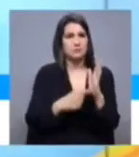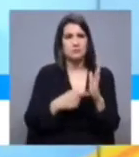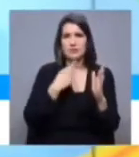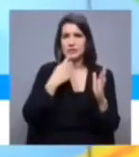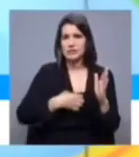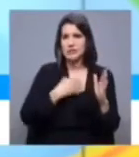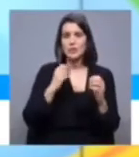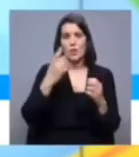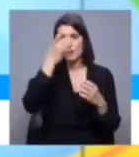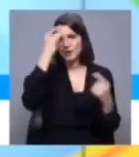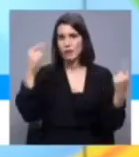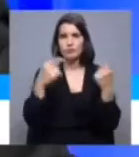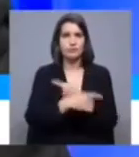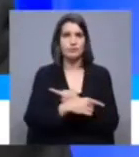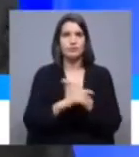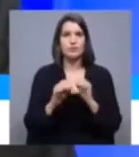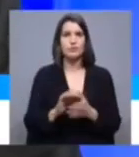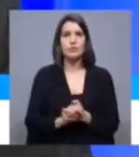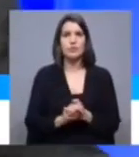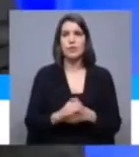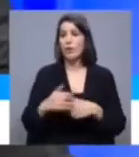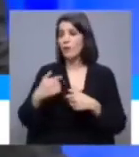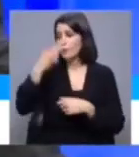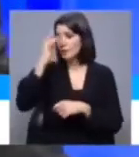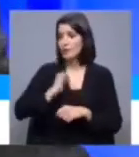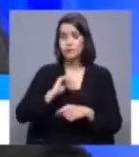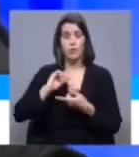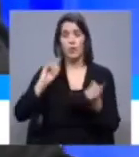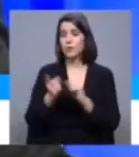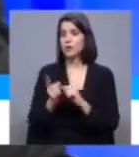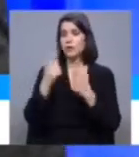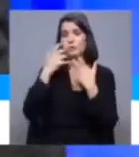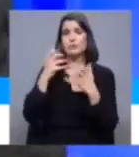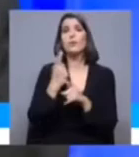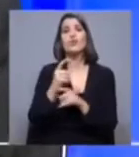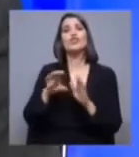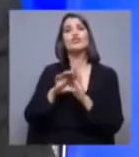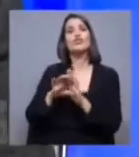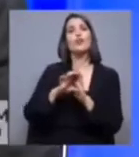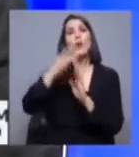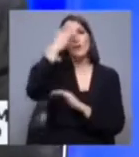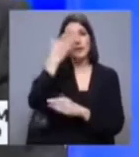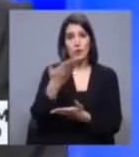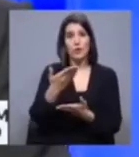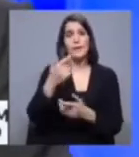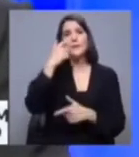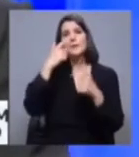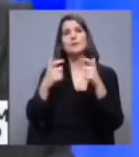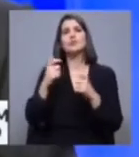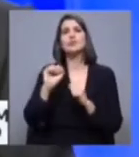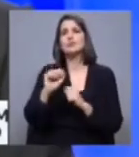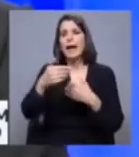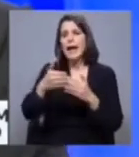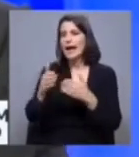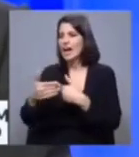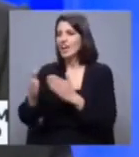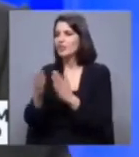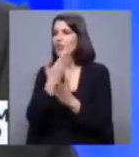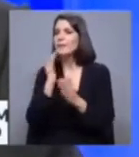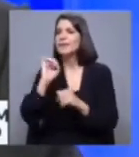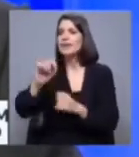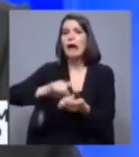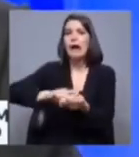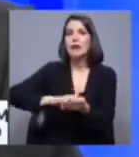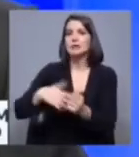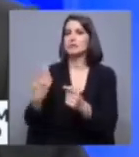totalmente oposto ao que diz o Chega? Sou totalmente oposto porque na visão do Chega as pessoas estão postas em caixinhas conforme a sua etnia ou a